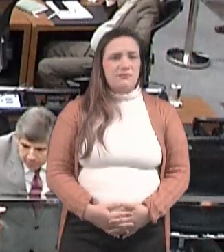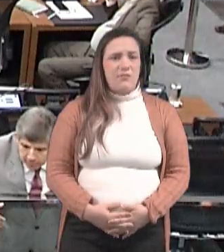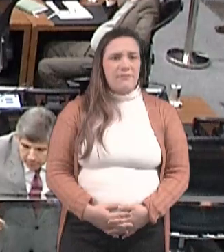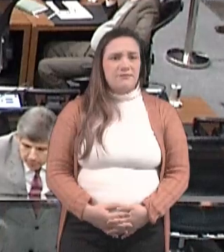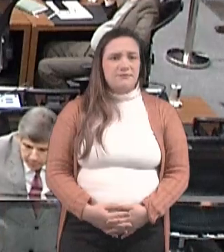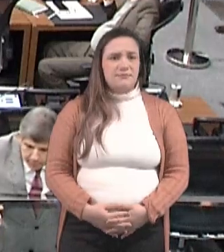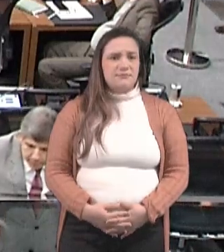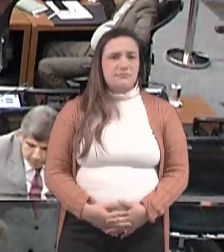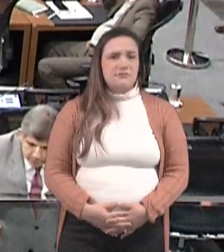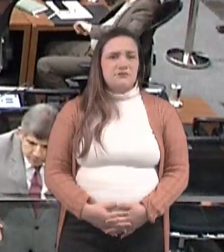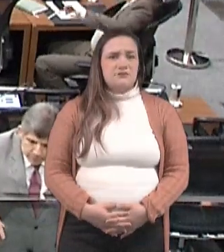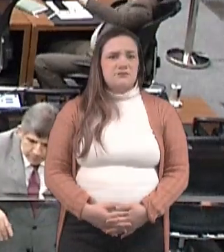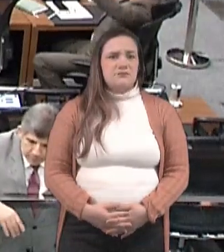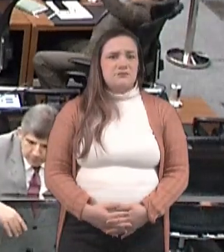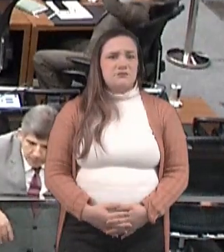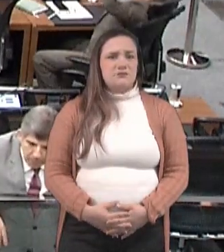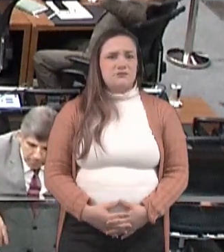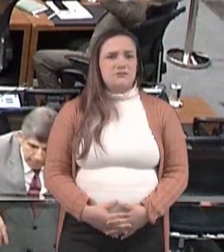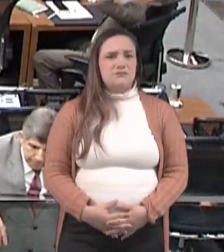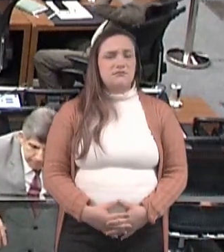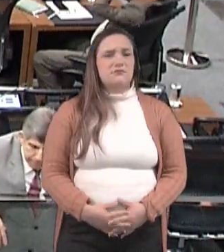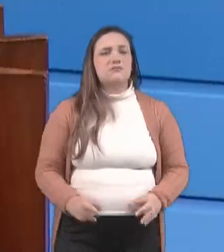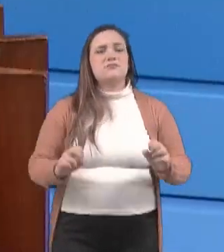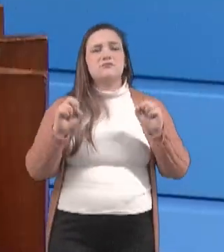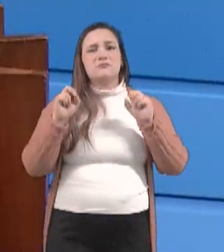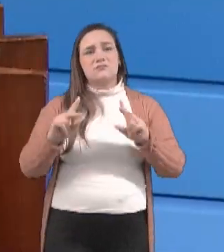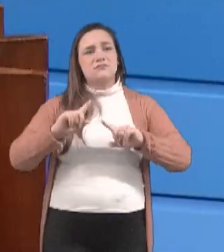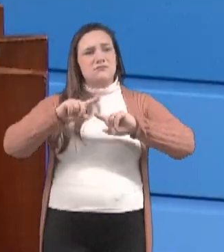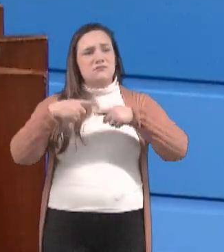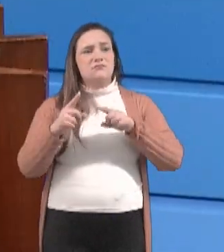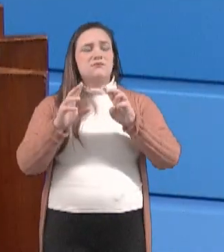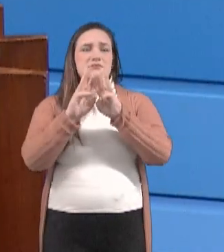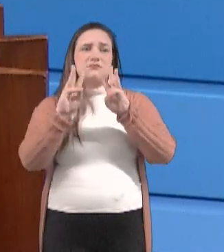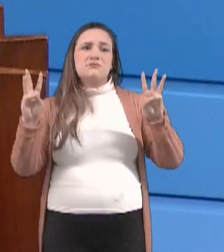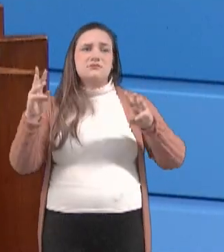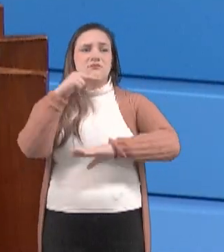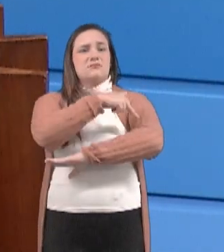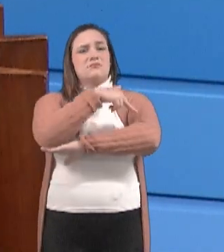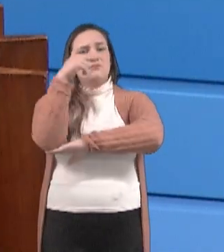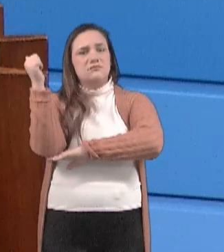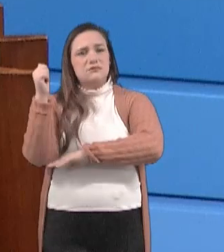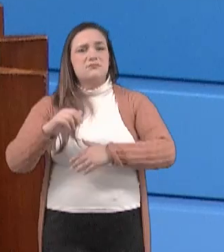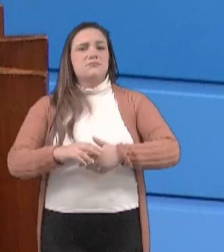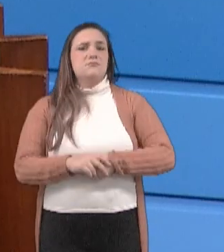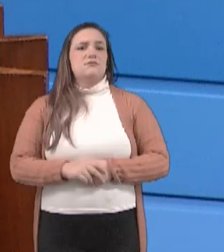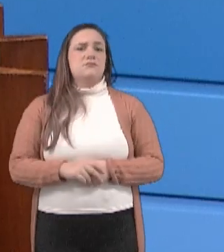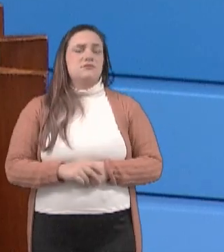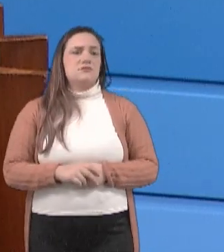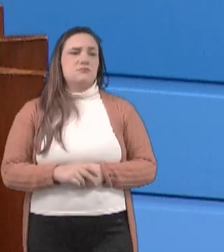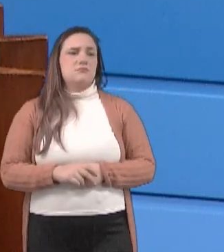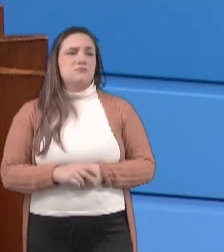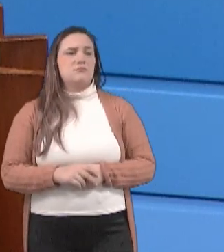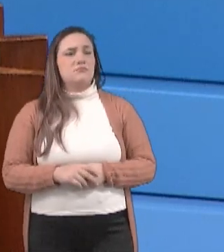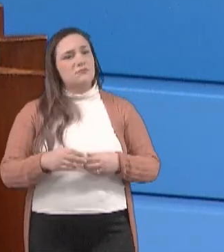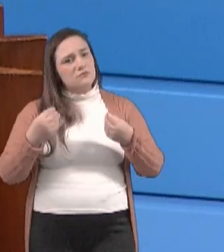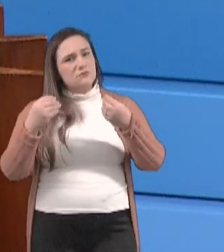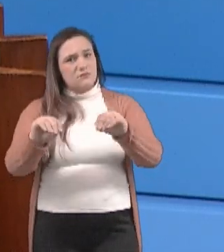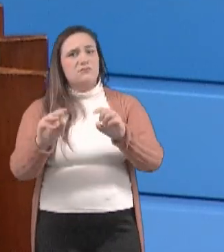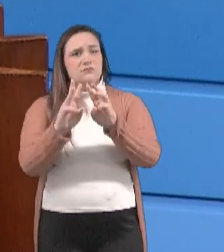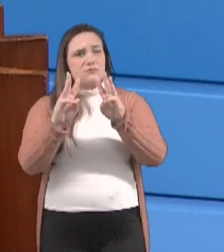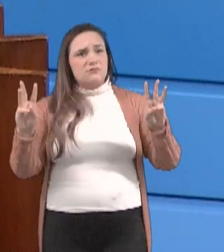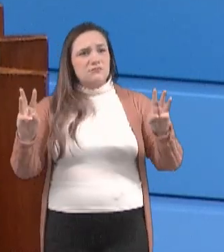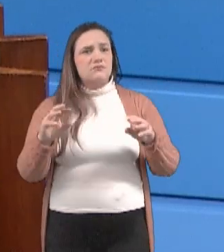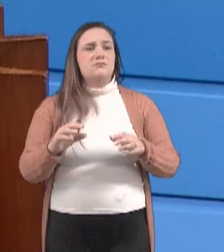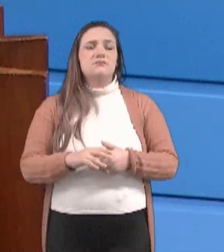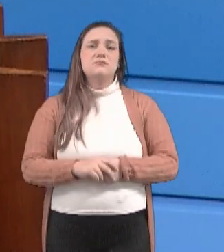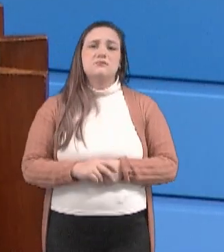Logo, imediatamente, um site do Nova Andradina publicou uma matéria também, colocando,